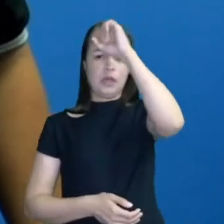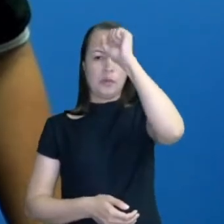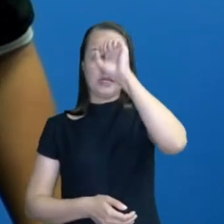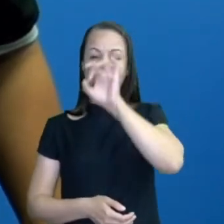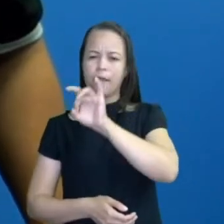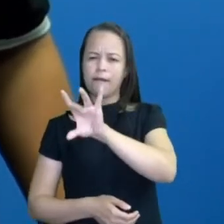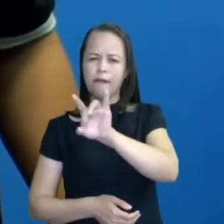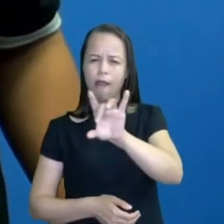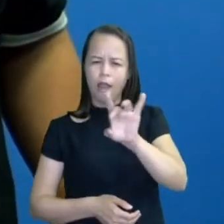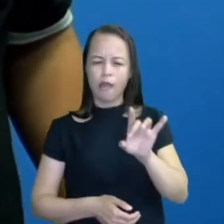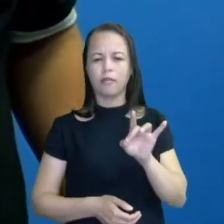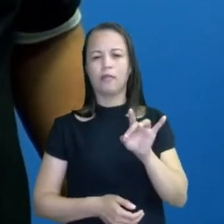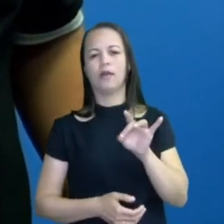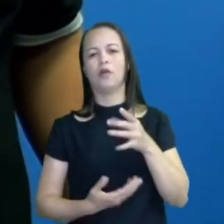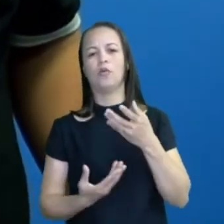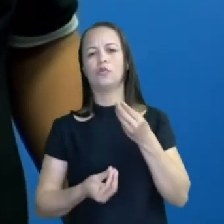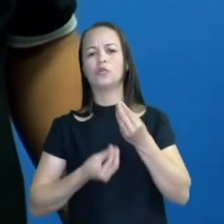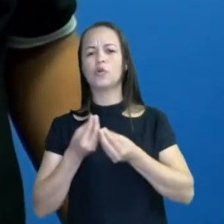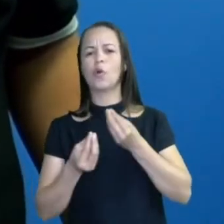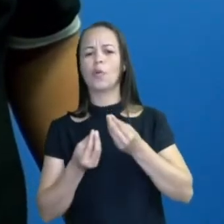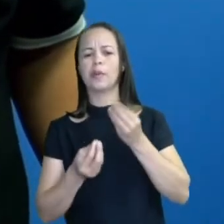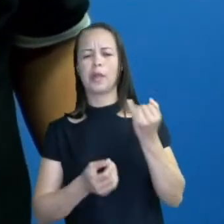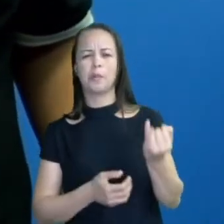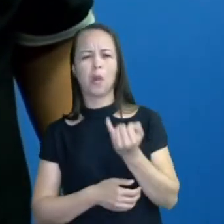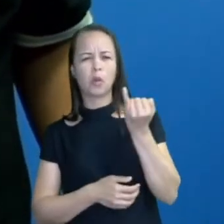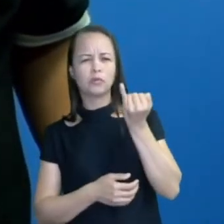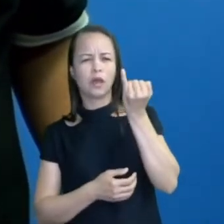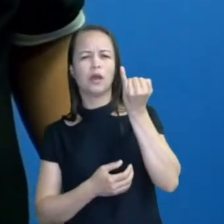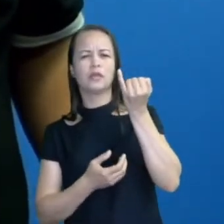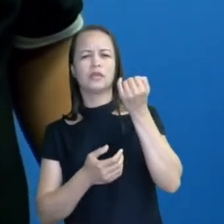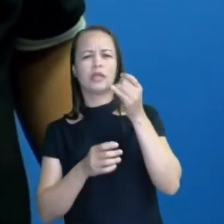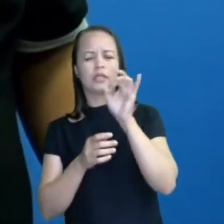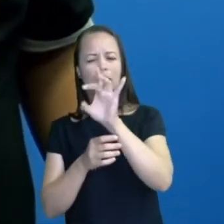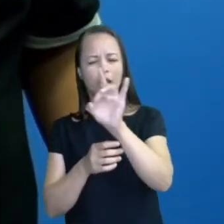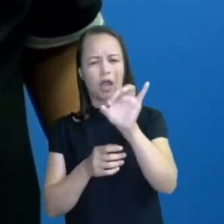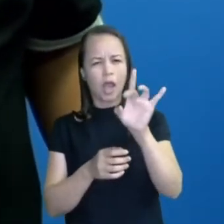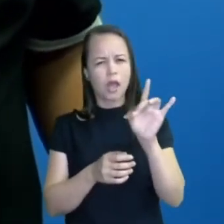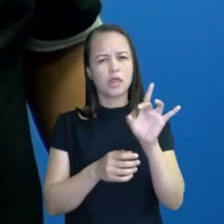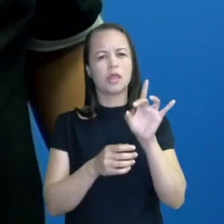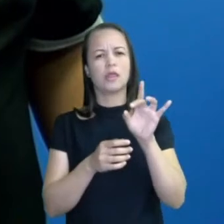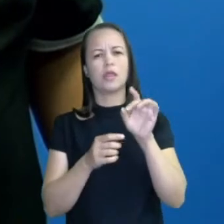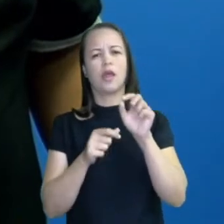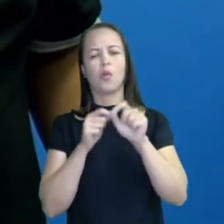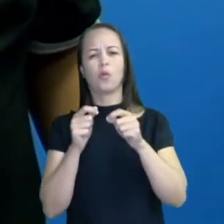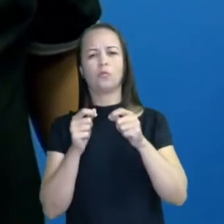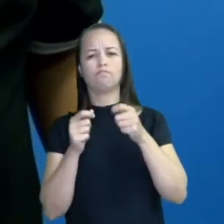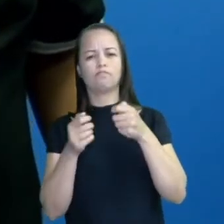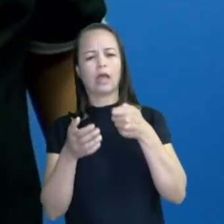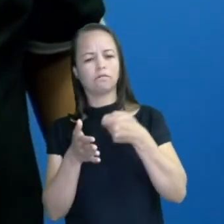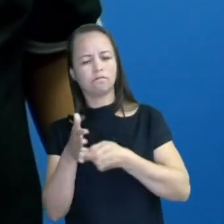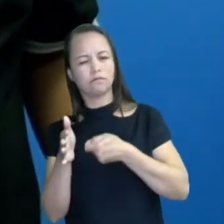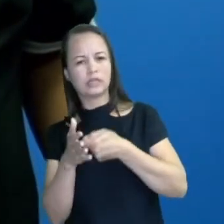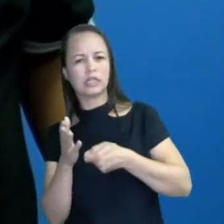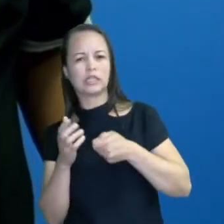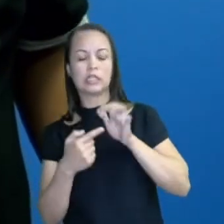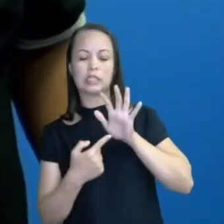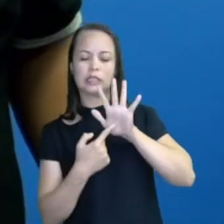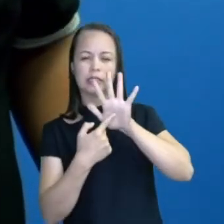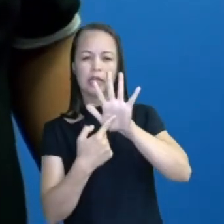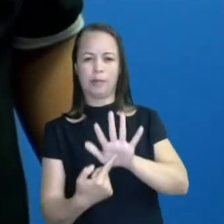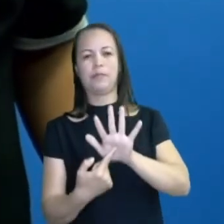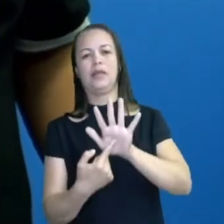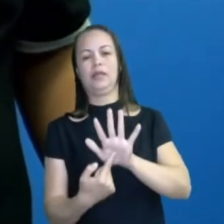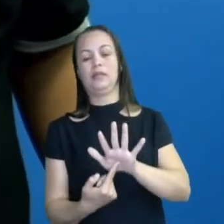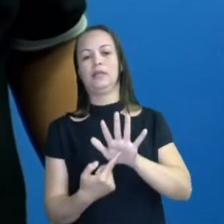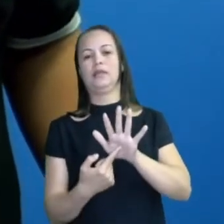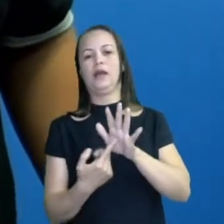cada um deles, né? Sobre essa função que tem cada um deles tão importante nessa tentativa de